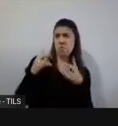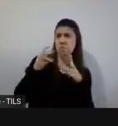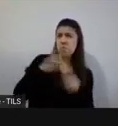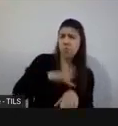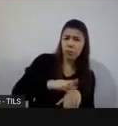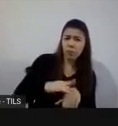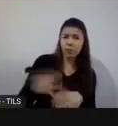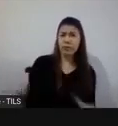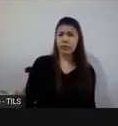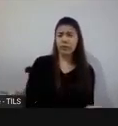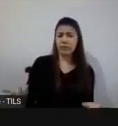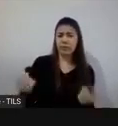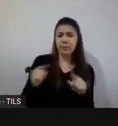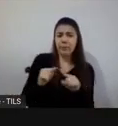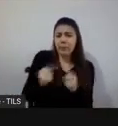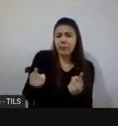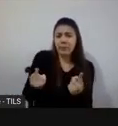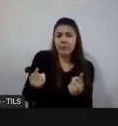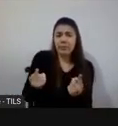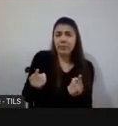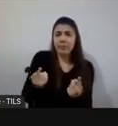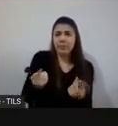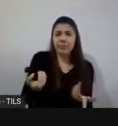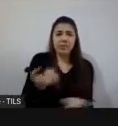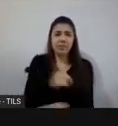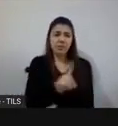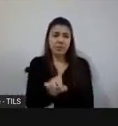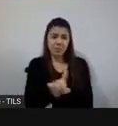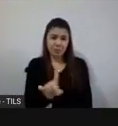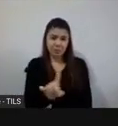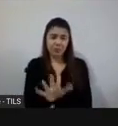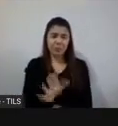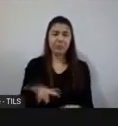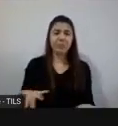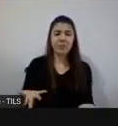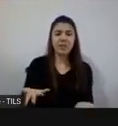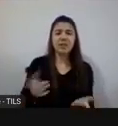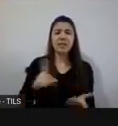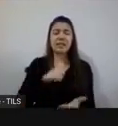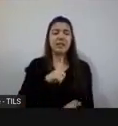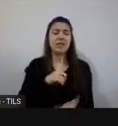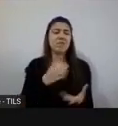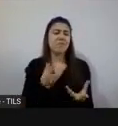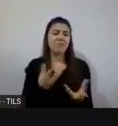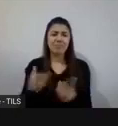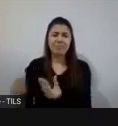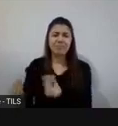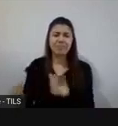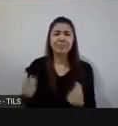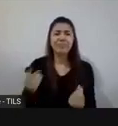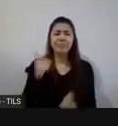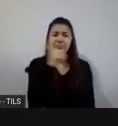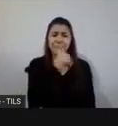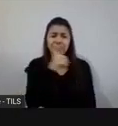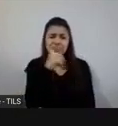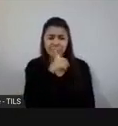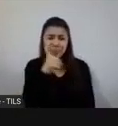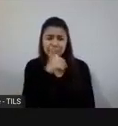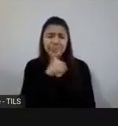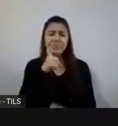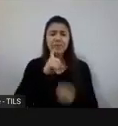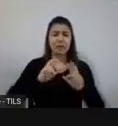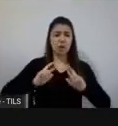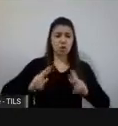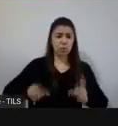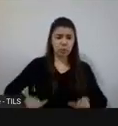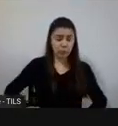Então, a gente tem muitos tabus em cima do corpo, muitos tabus sobre, inclusive, sobre a nudez,